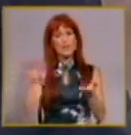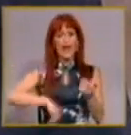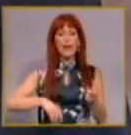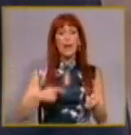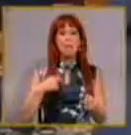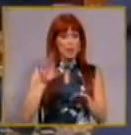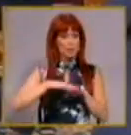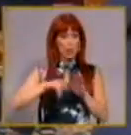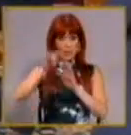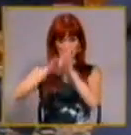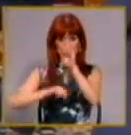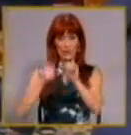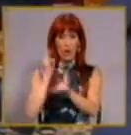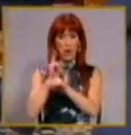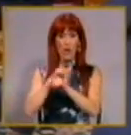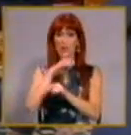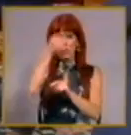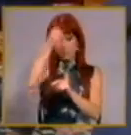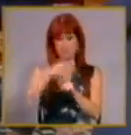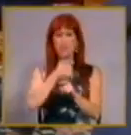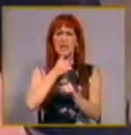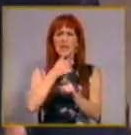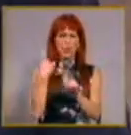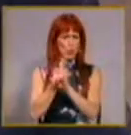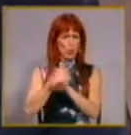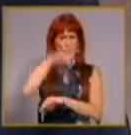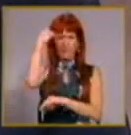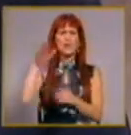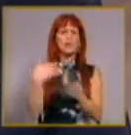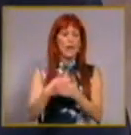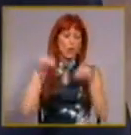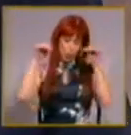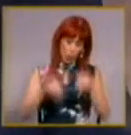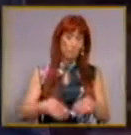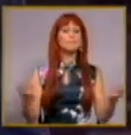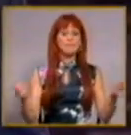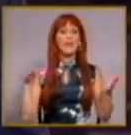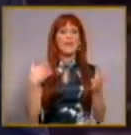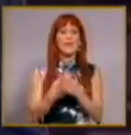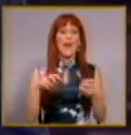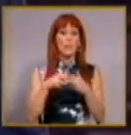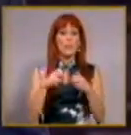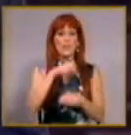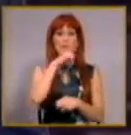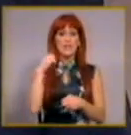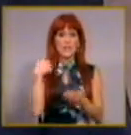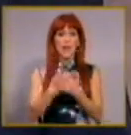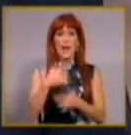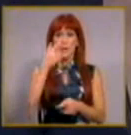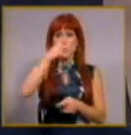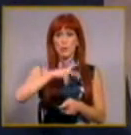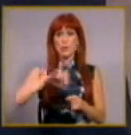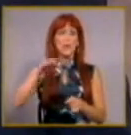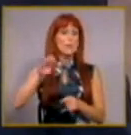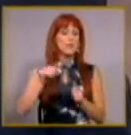mas como o memorando, como eu dizia, tem um conjunto de medidas que são difíceis, que trazem de facto recessão, que trazem problemas e sacrifícios para os portugueses, o Partido